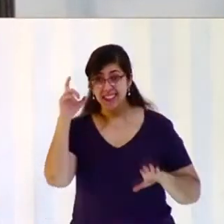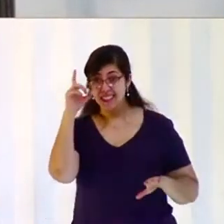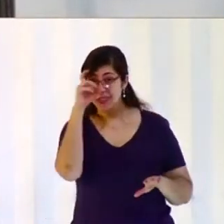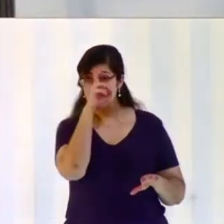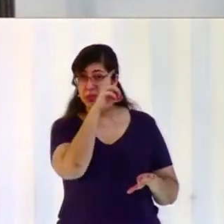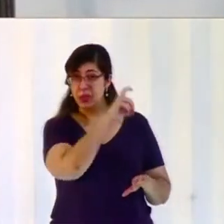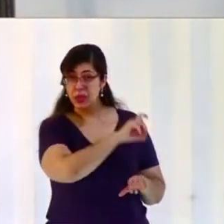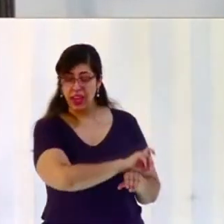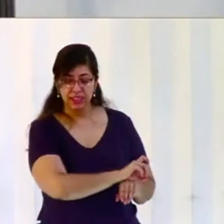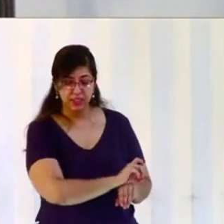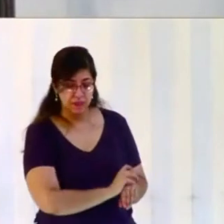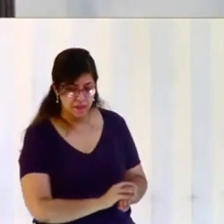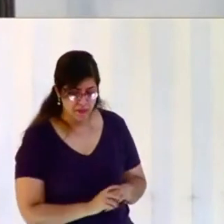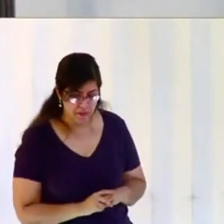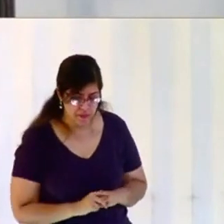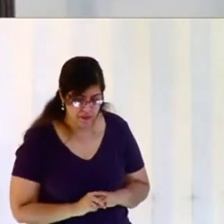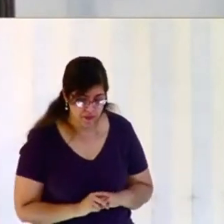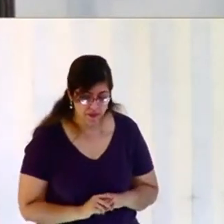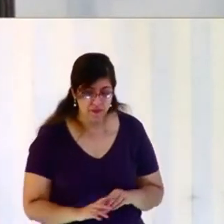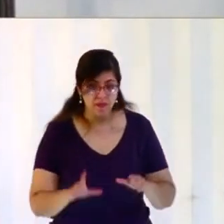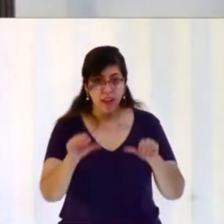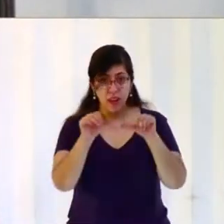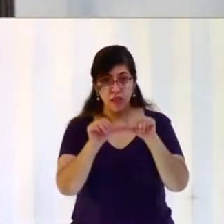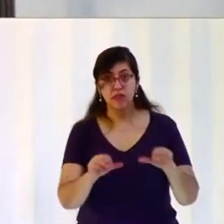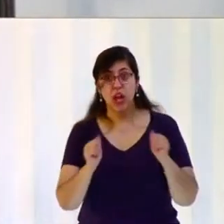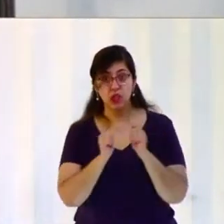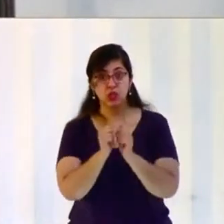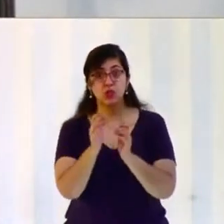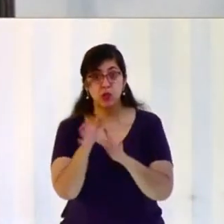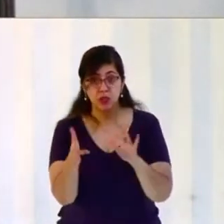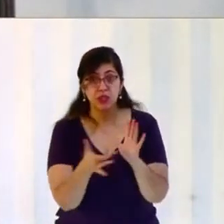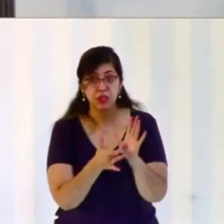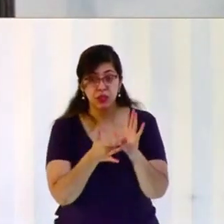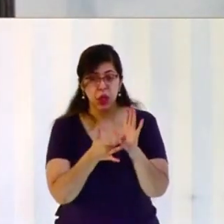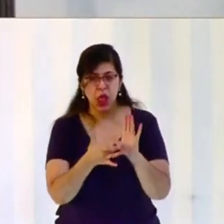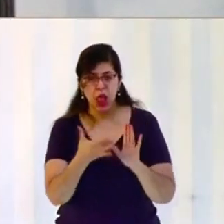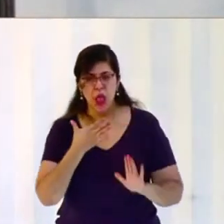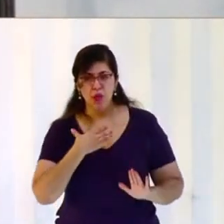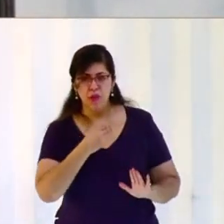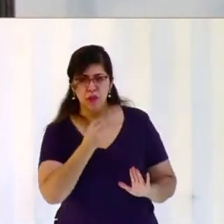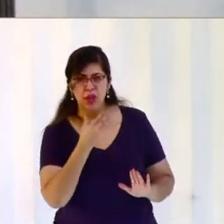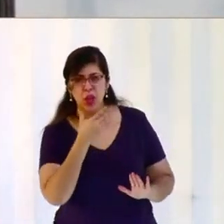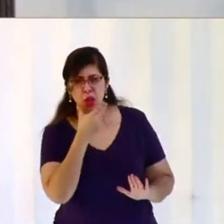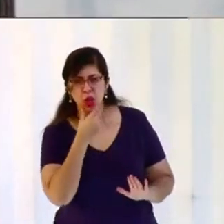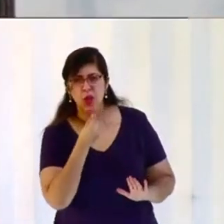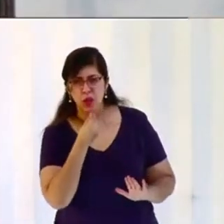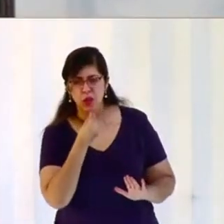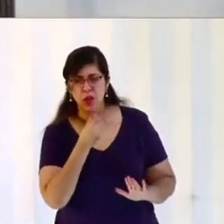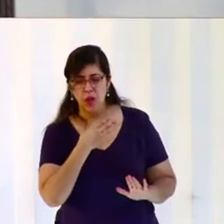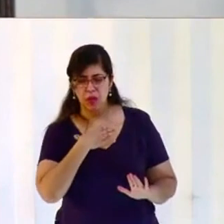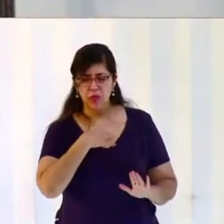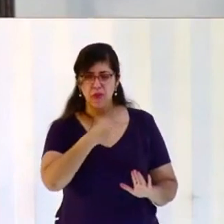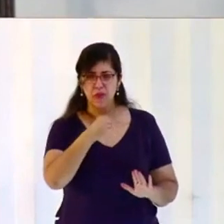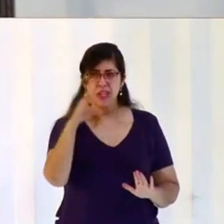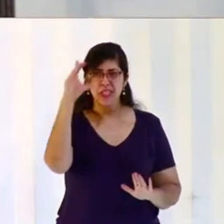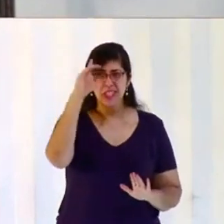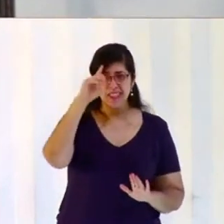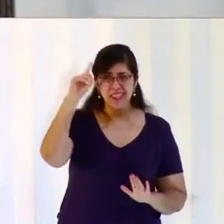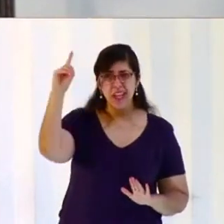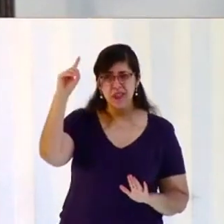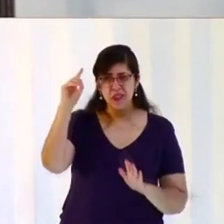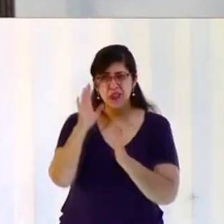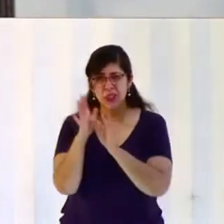é de estarem com Jesus? Porque o Filho do homem, o Filho de Deus, Jesus Cristo, o Senhor